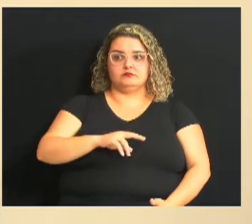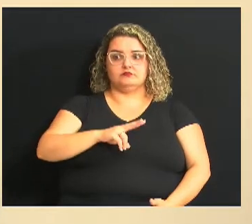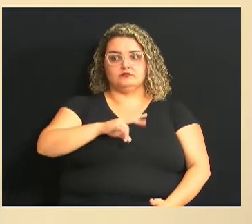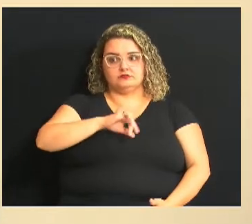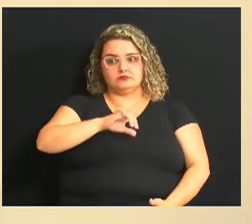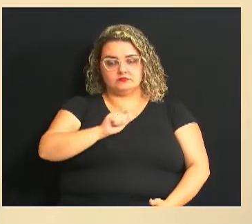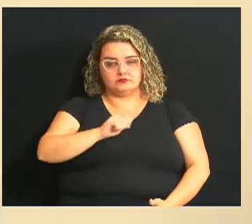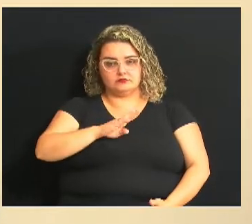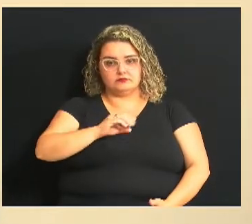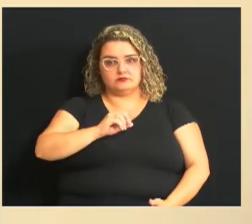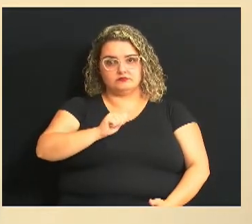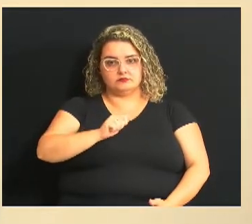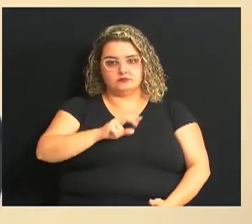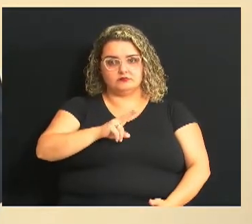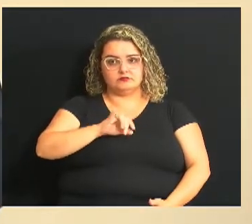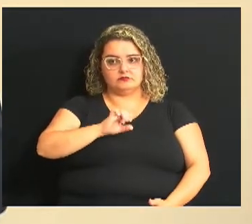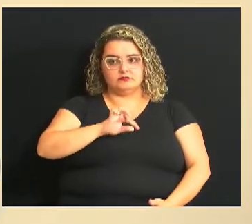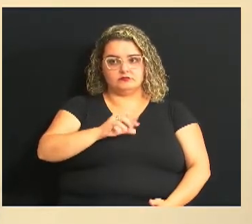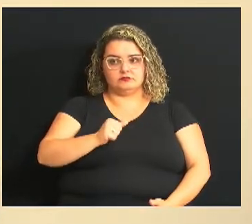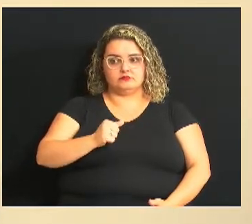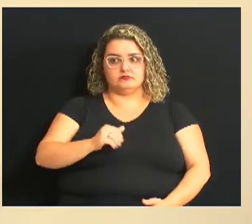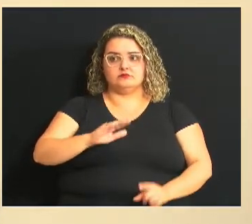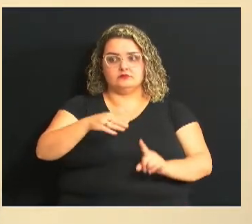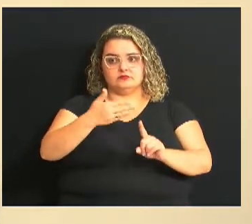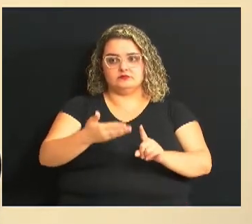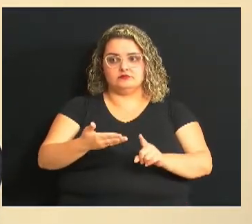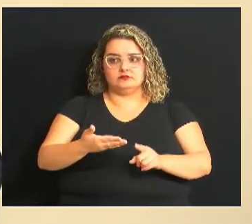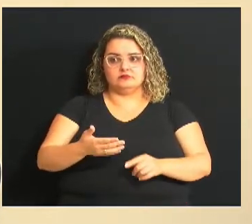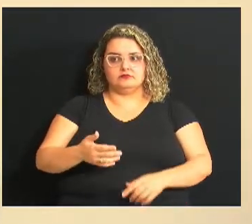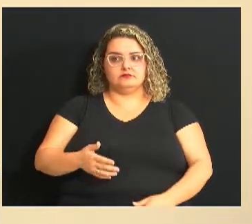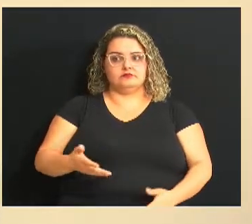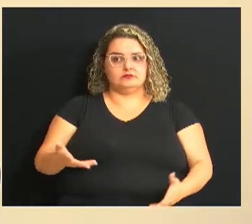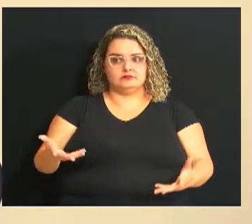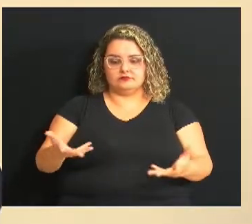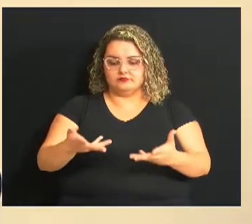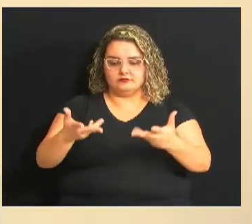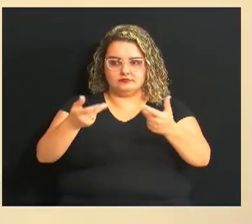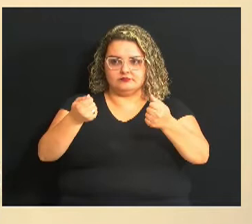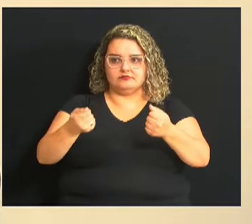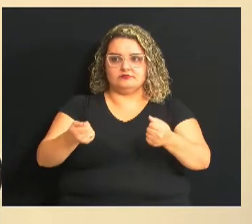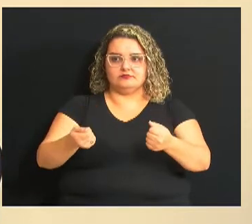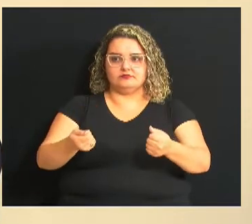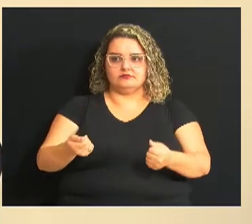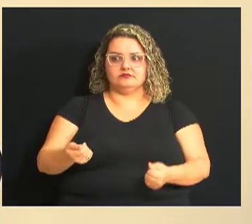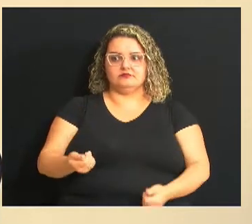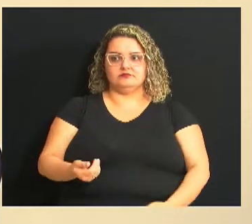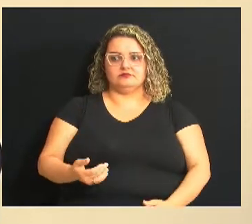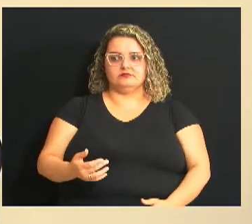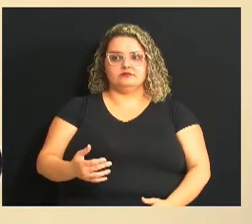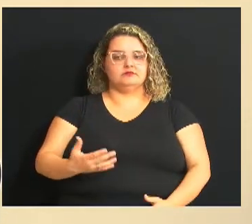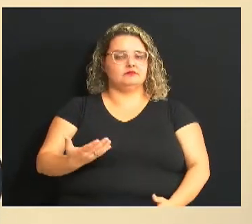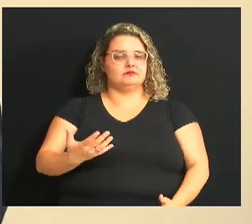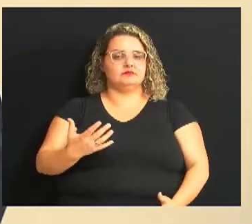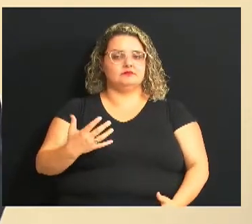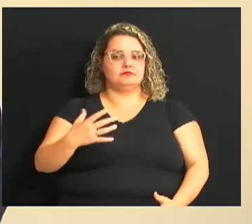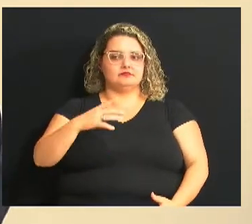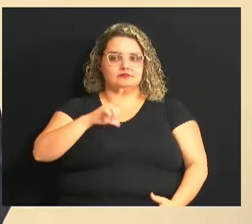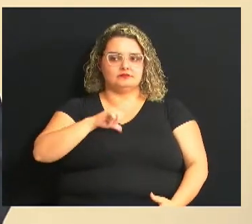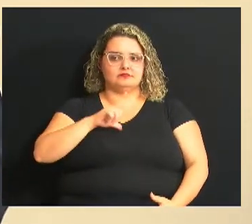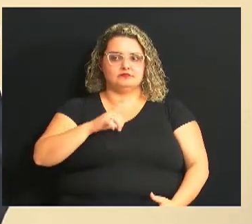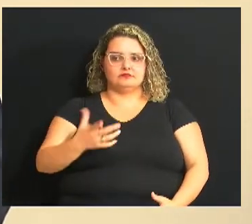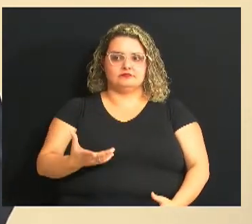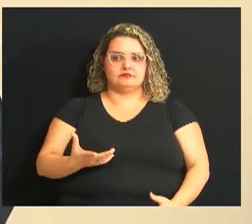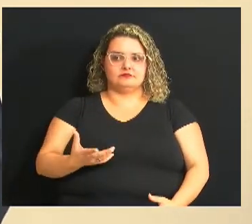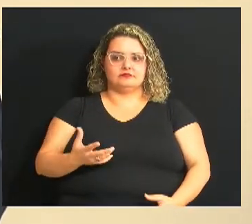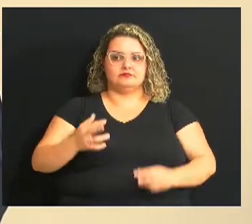Vista, e está homenageando essa figuraça aí, que eu considero como um pai, o Birajara, que eu